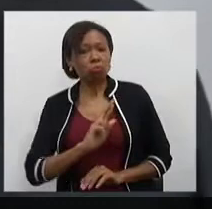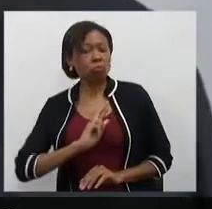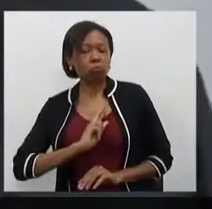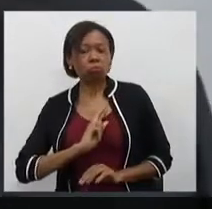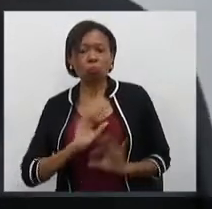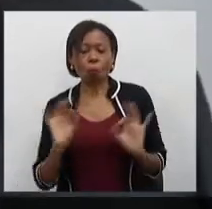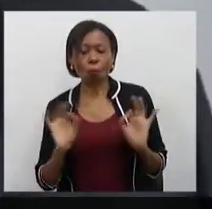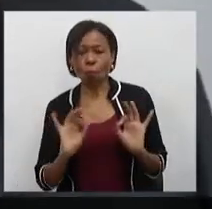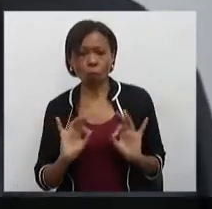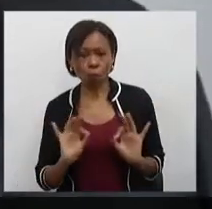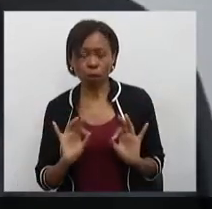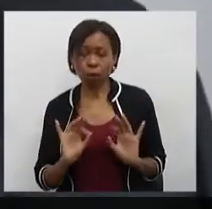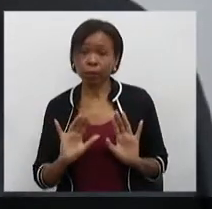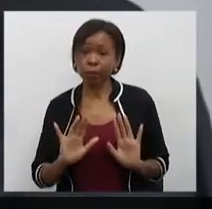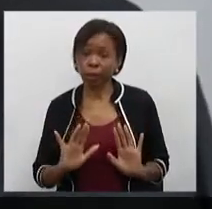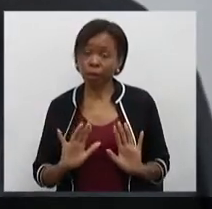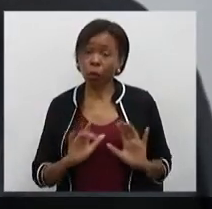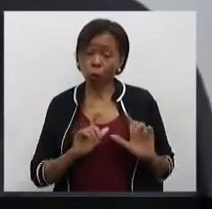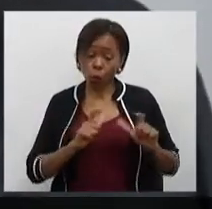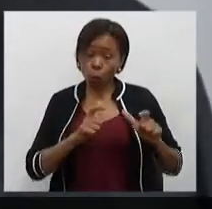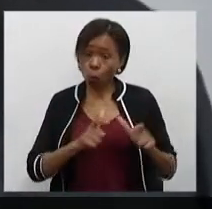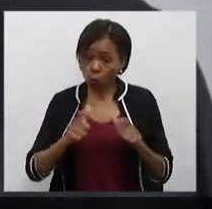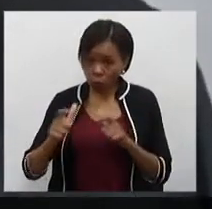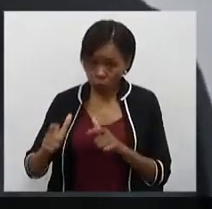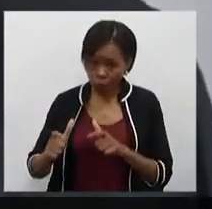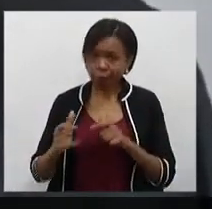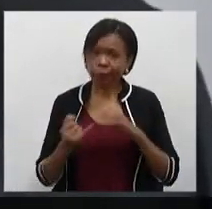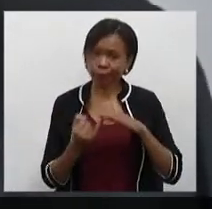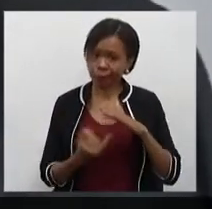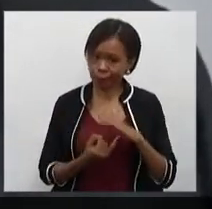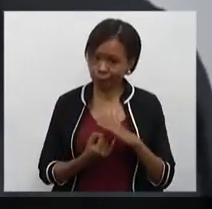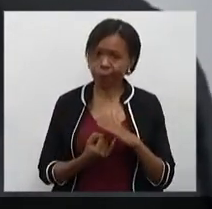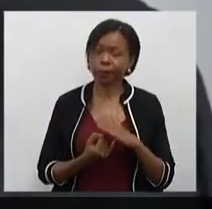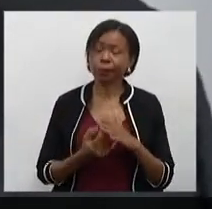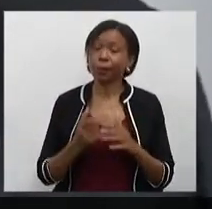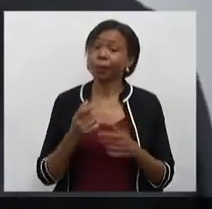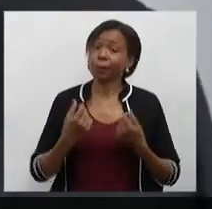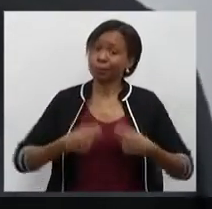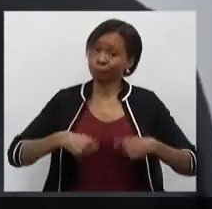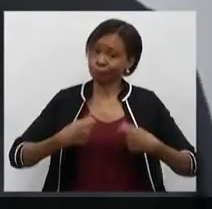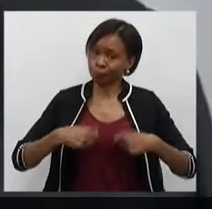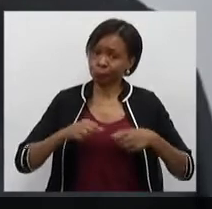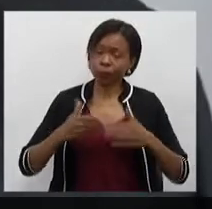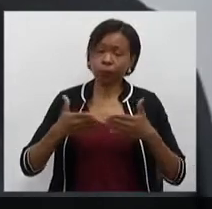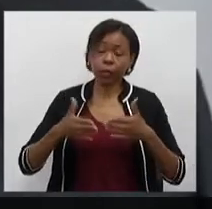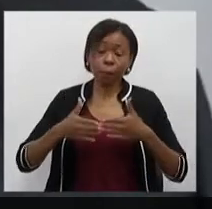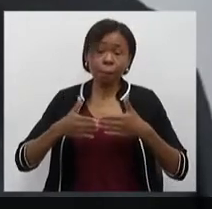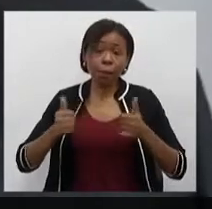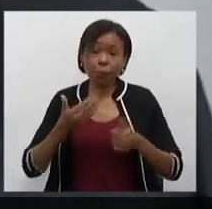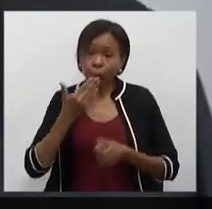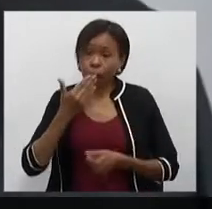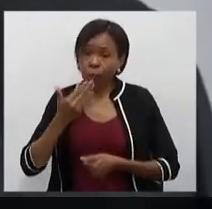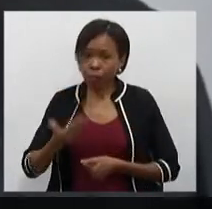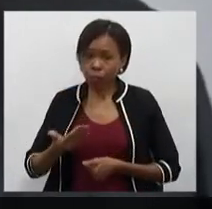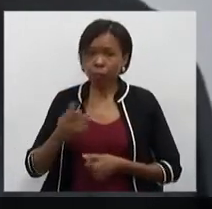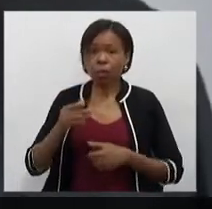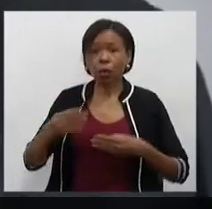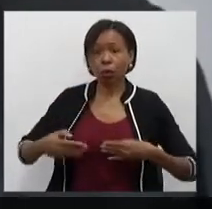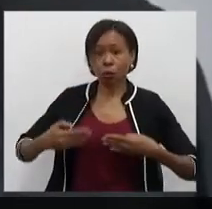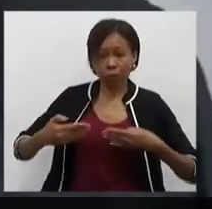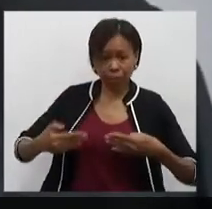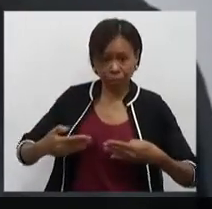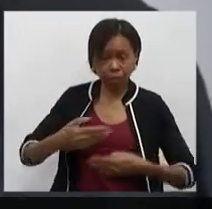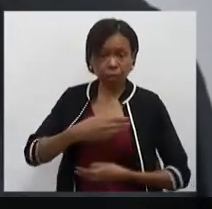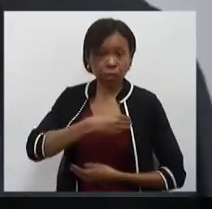que ambos os órgãos deverá solicitar ao Ministério da Saúde para que faça